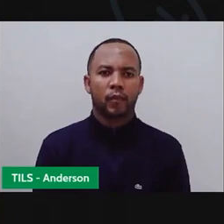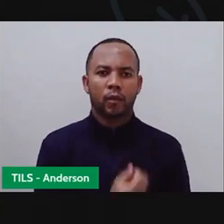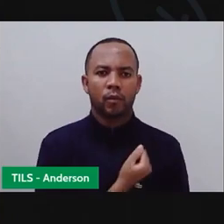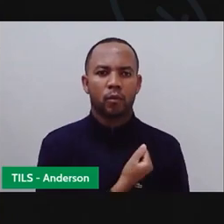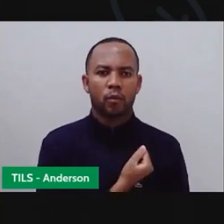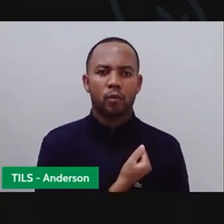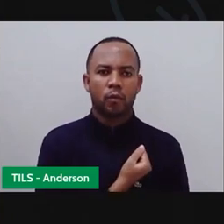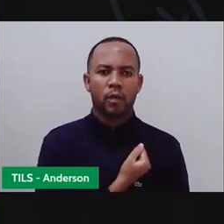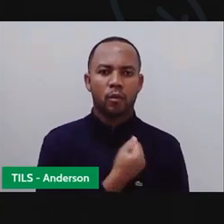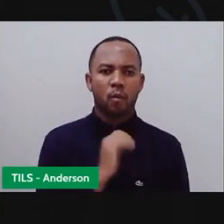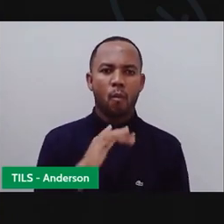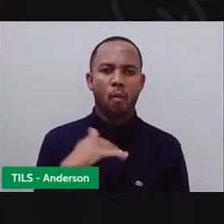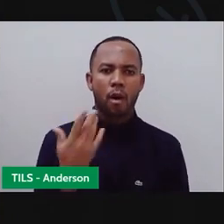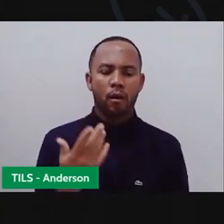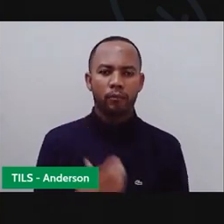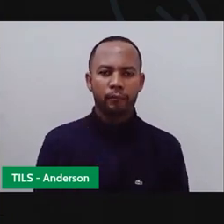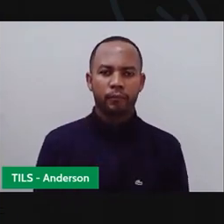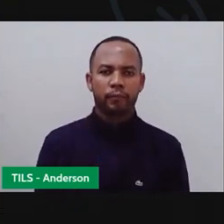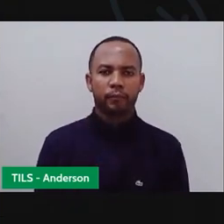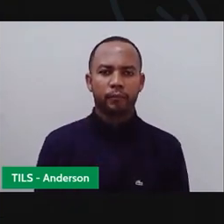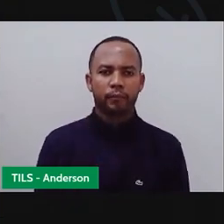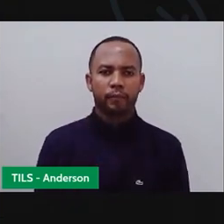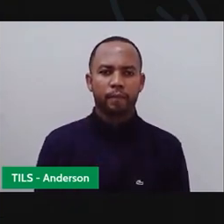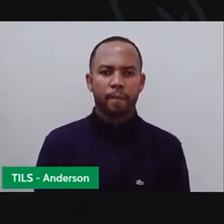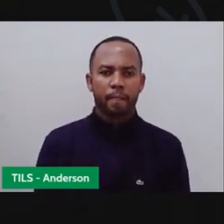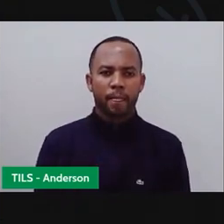número é cinco mil né